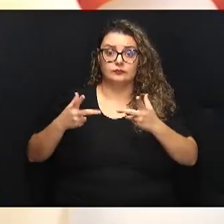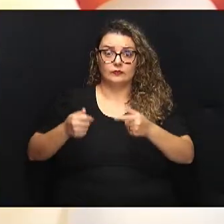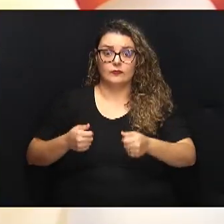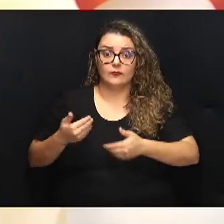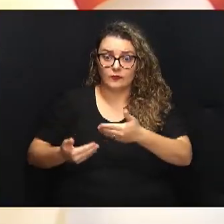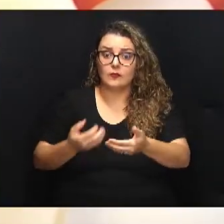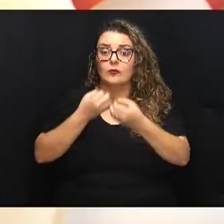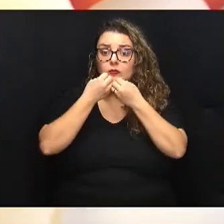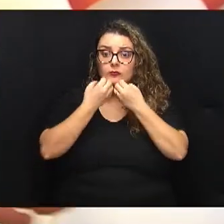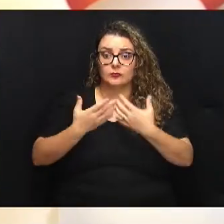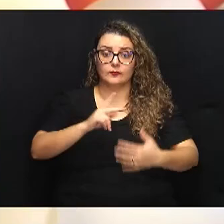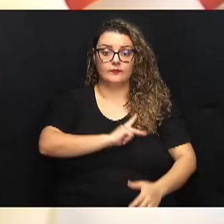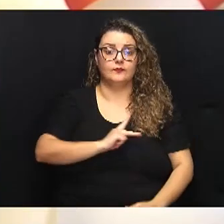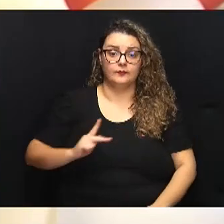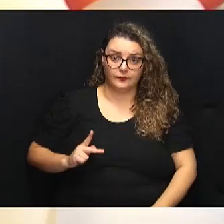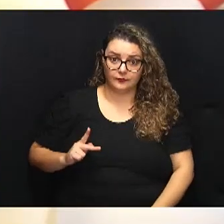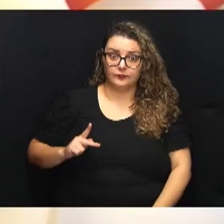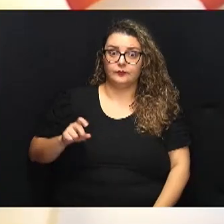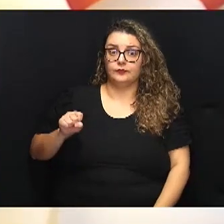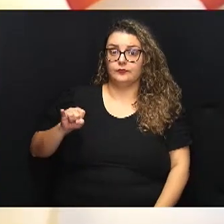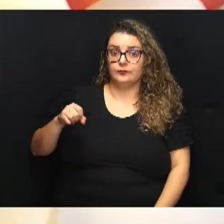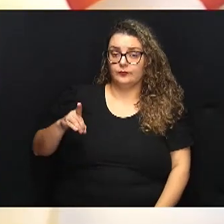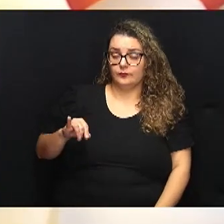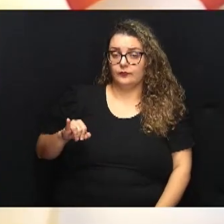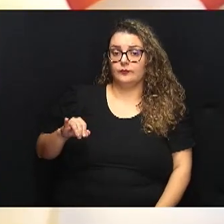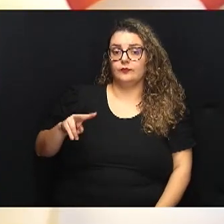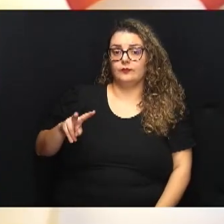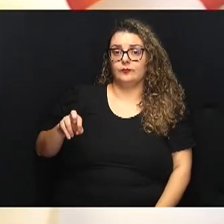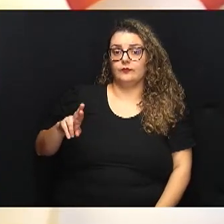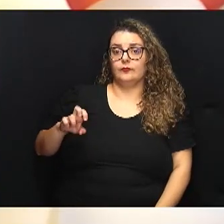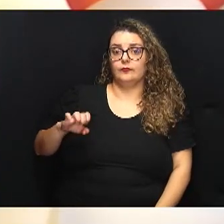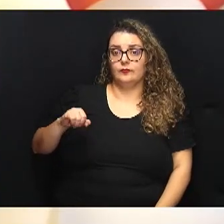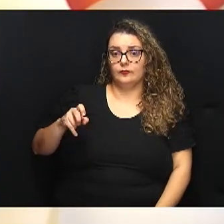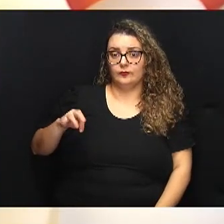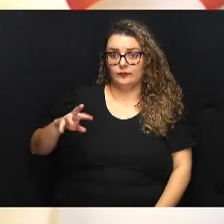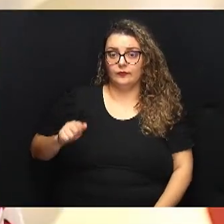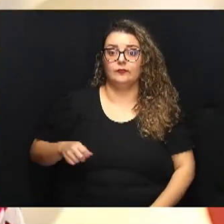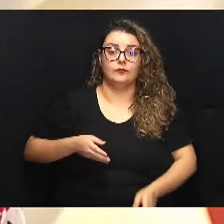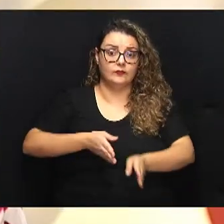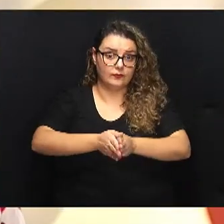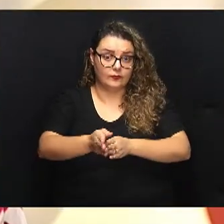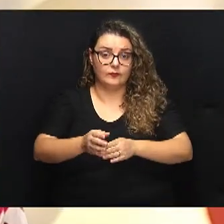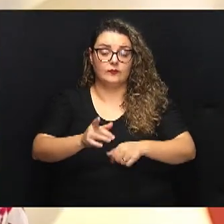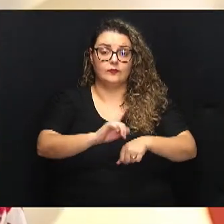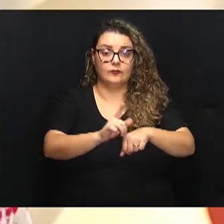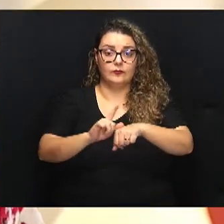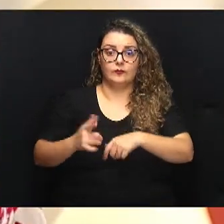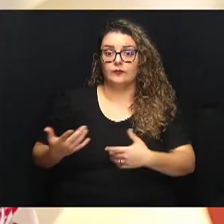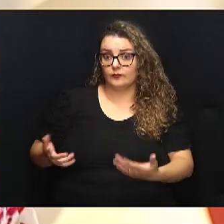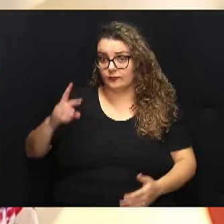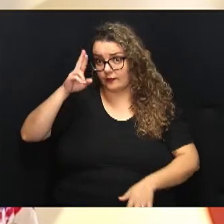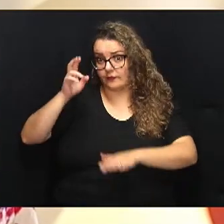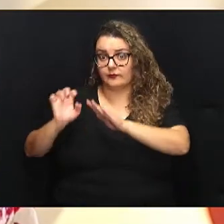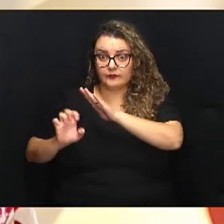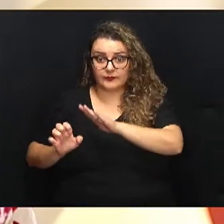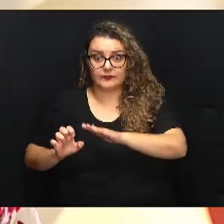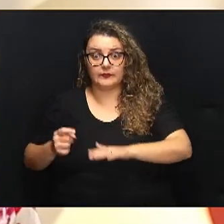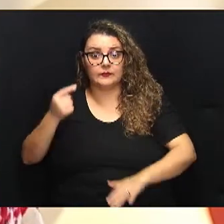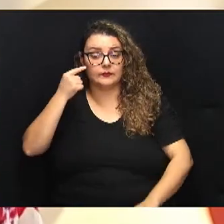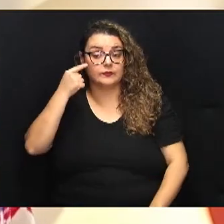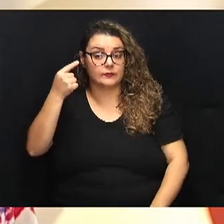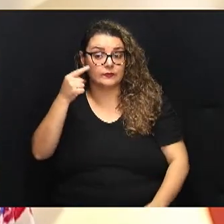bem. A presidente do Sind Varejista ainda dá um conselho para os comerciantes campineiros. Então, o empresário que está